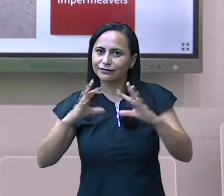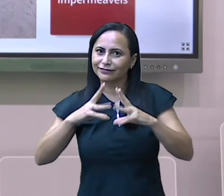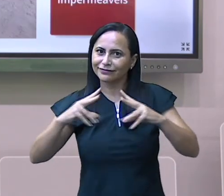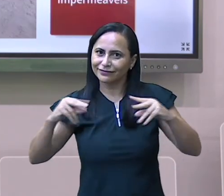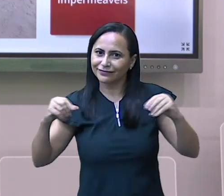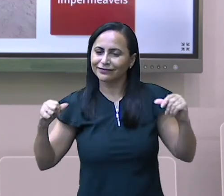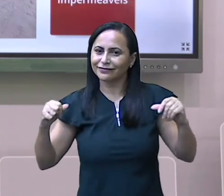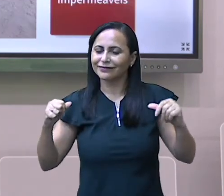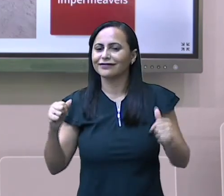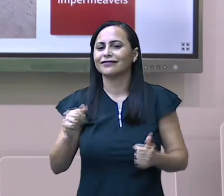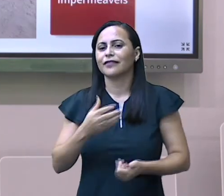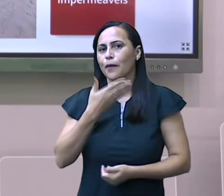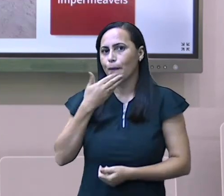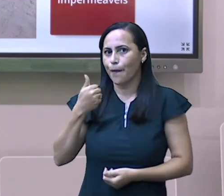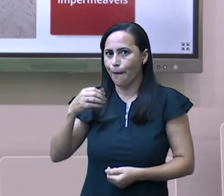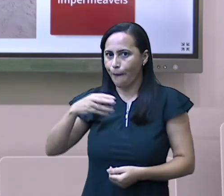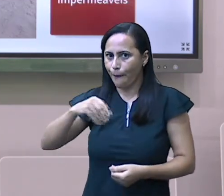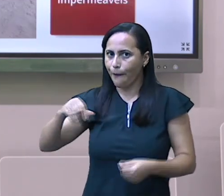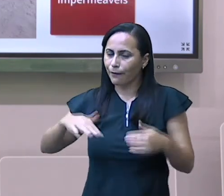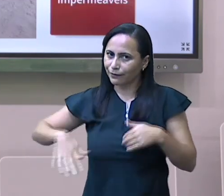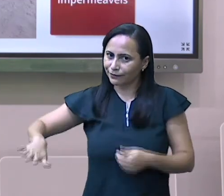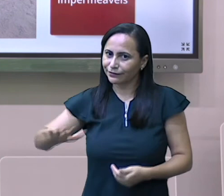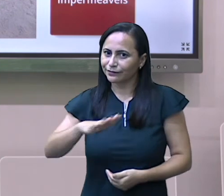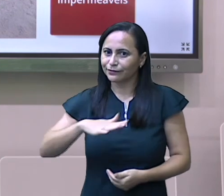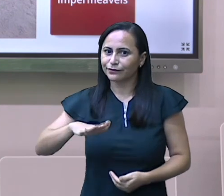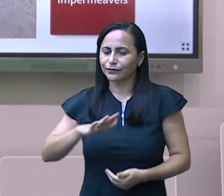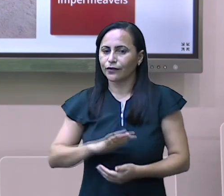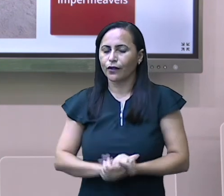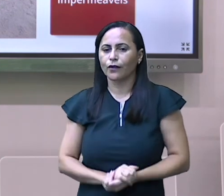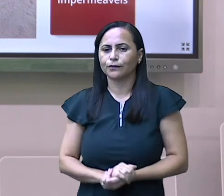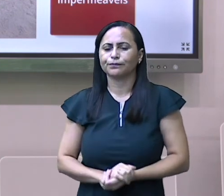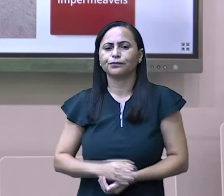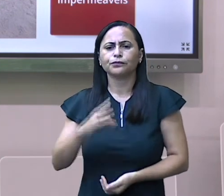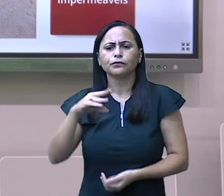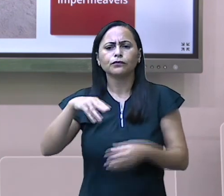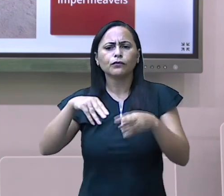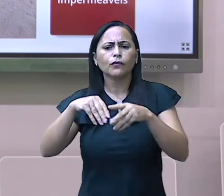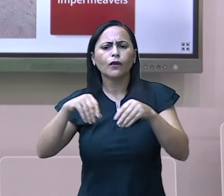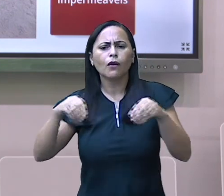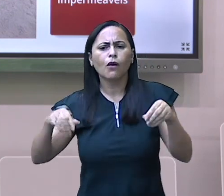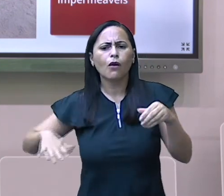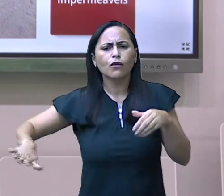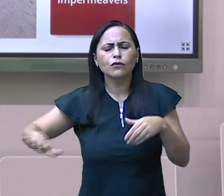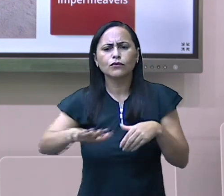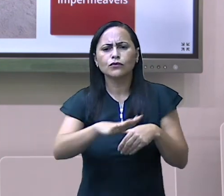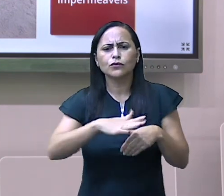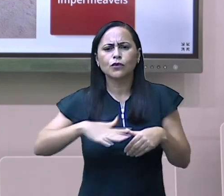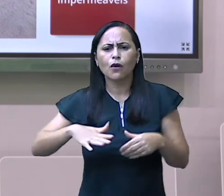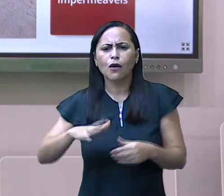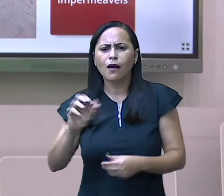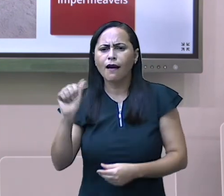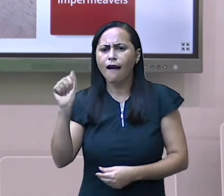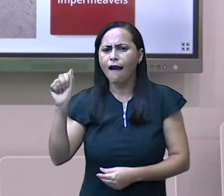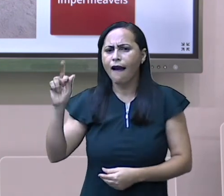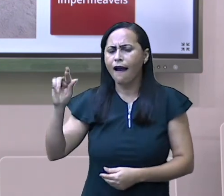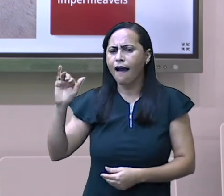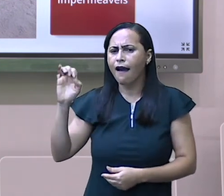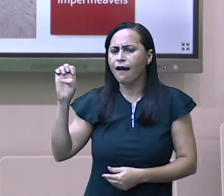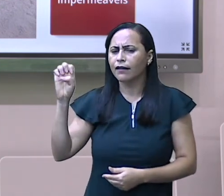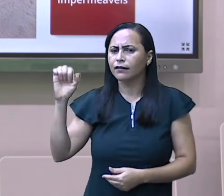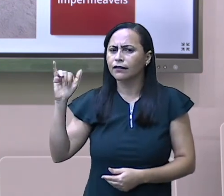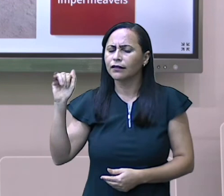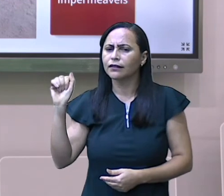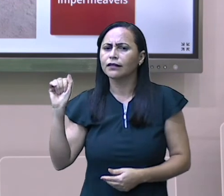orgânica, melhor o solo. Solos ricos em areia são permeável ou